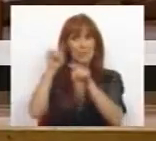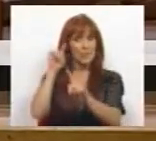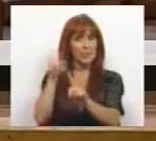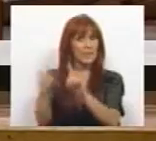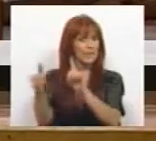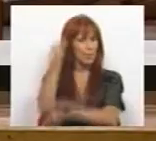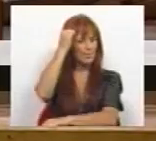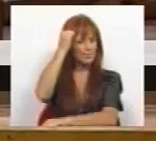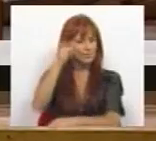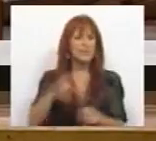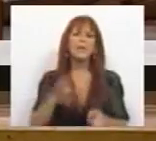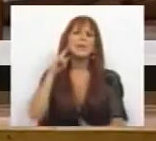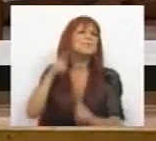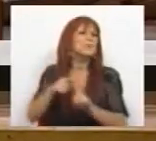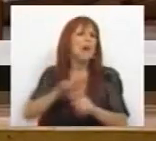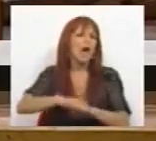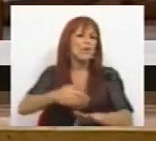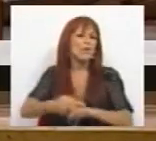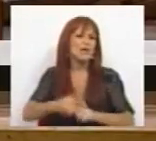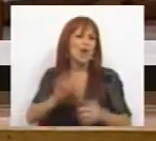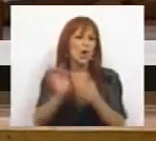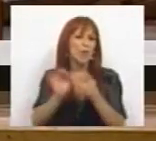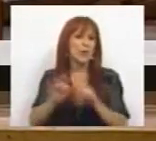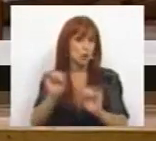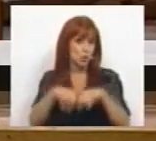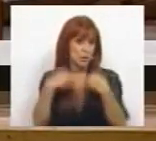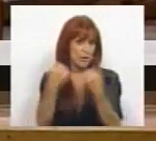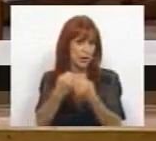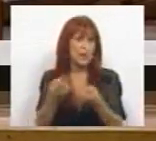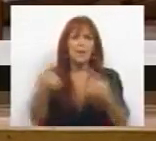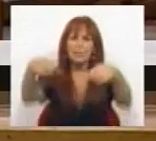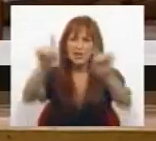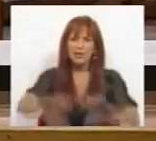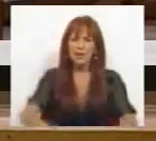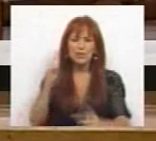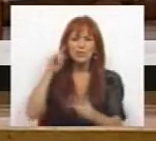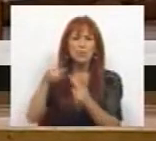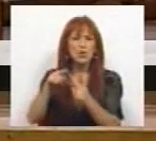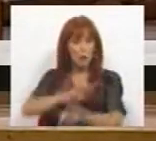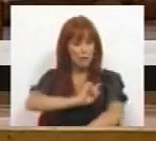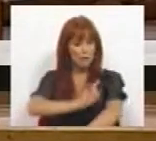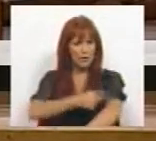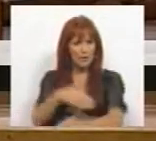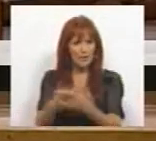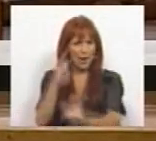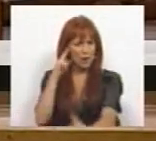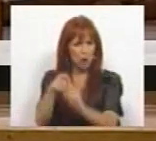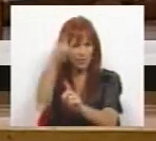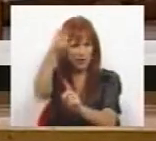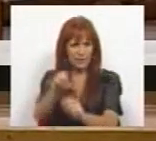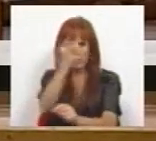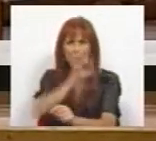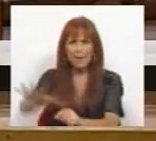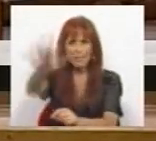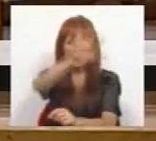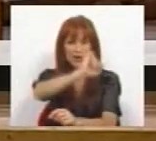nesse sentido. No sentido de reforçar a componente social, mas também no sentido de fortalecer os objetivos